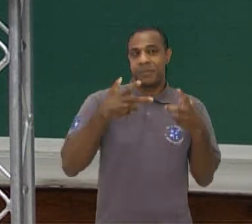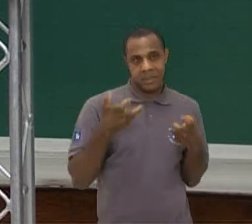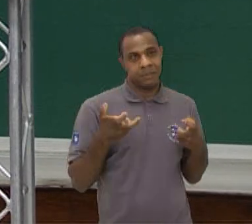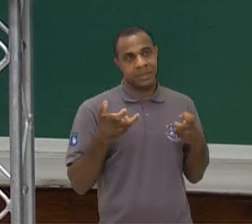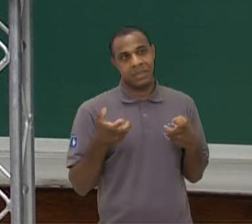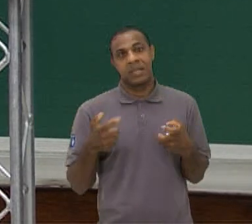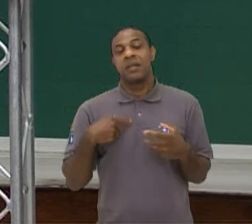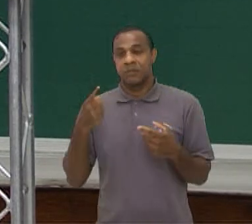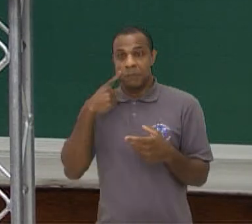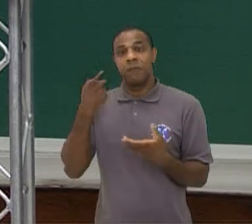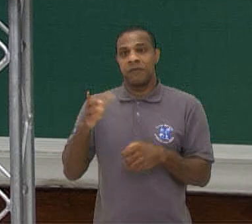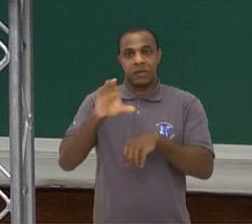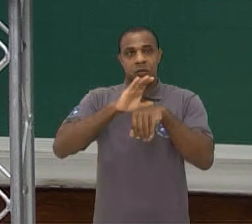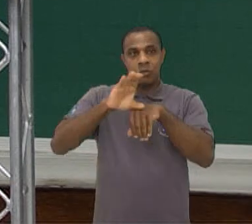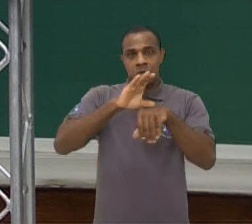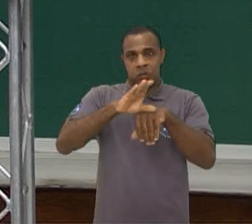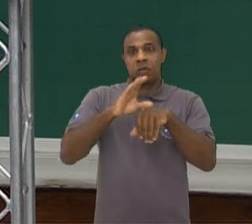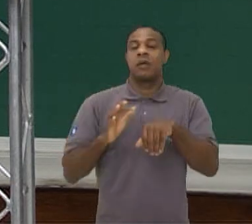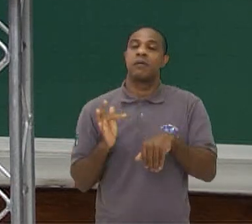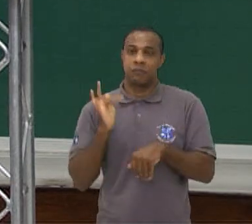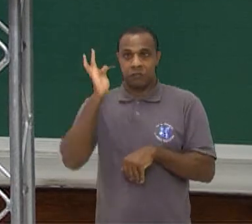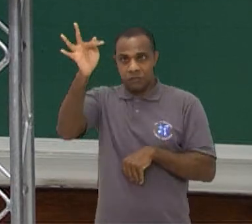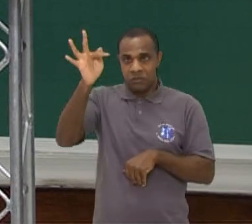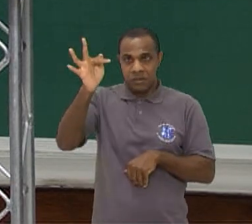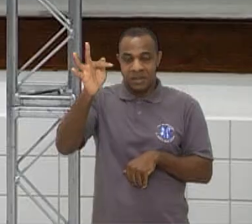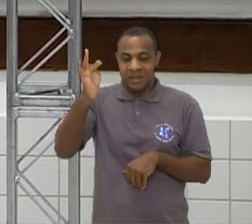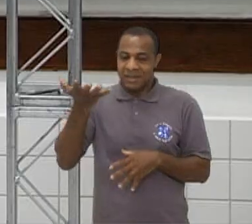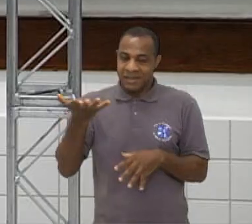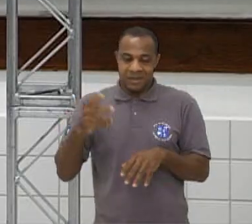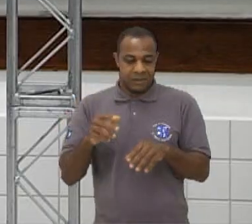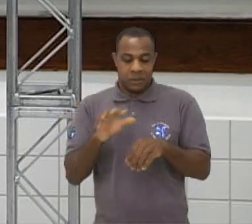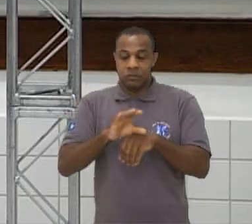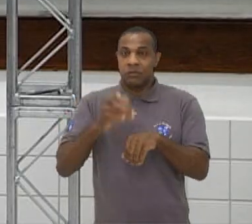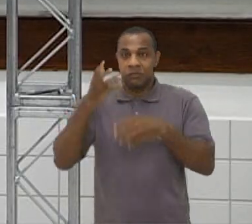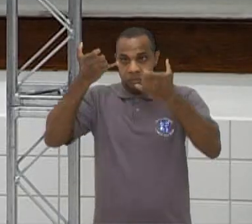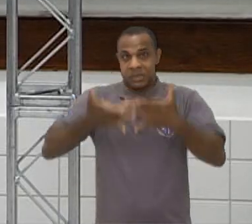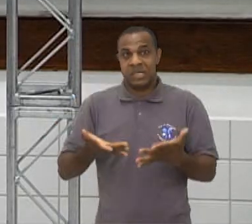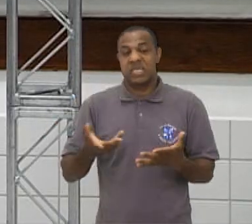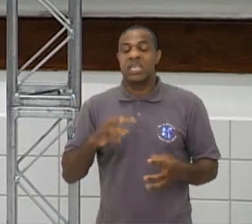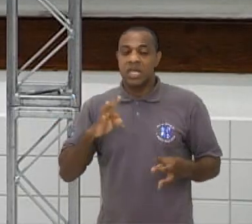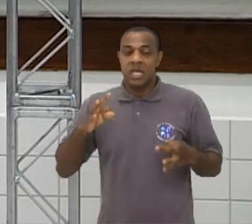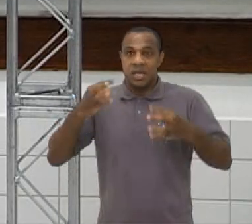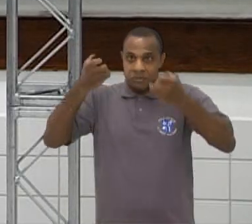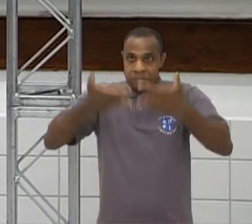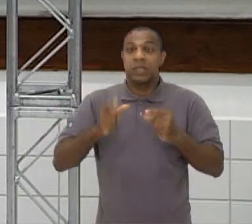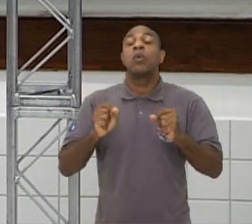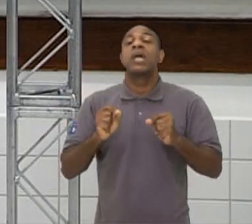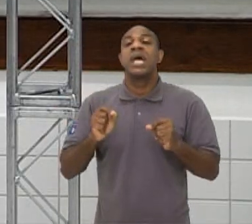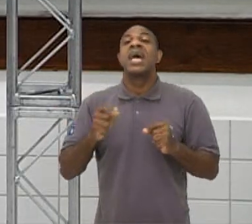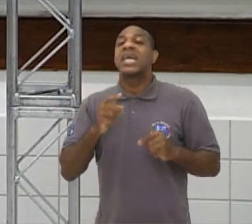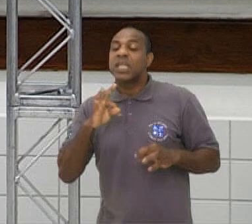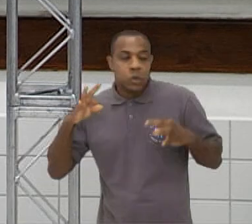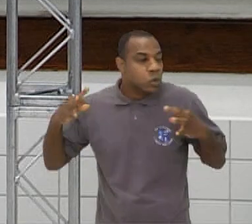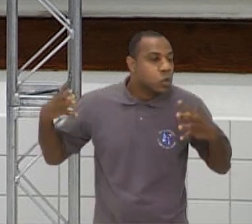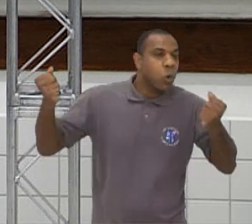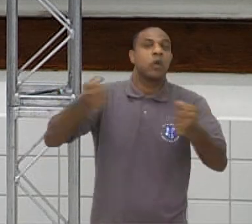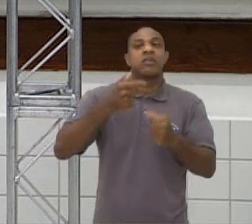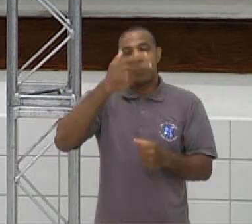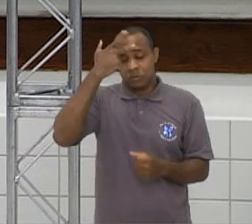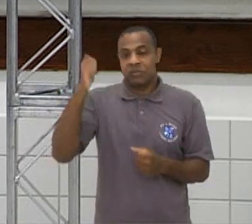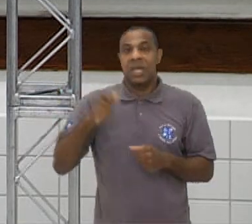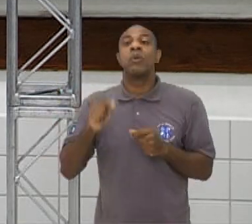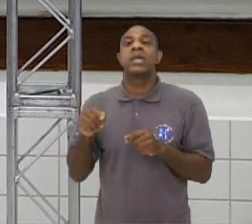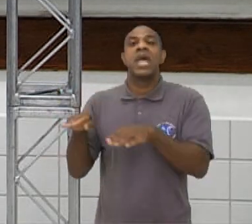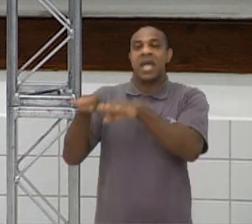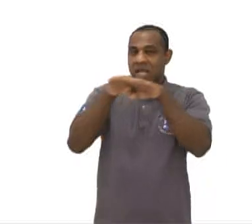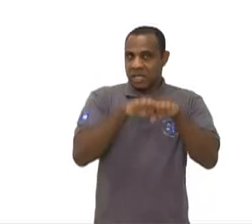própria Constituição, que diz que todos são iguais. E aí o Marx fala: e aí, todos nós somos iguais, burgueses e proletários? Então, o que